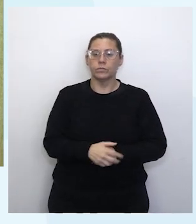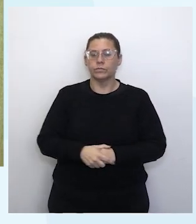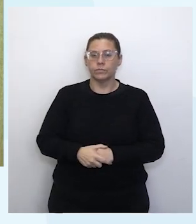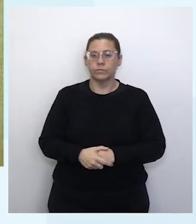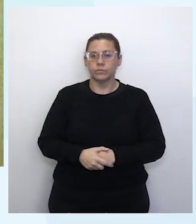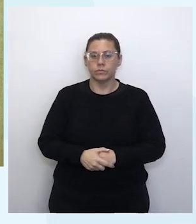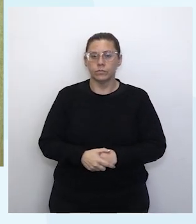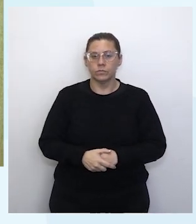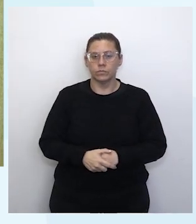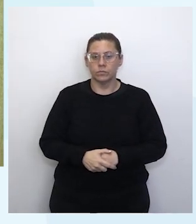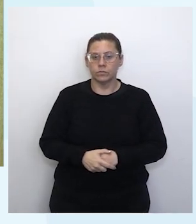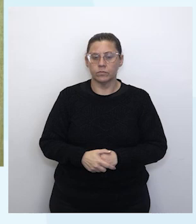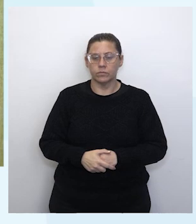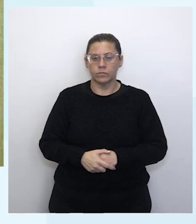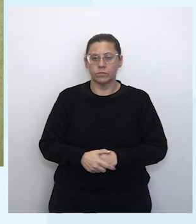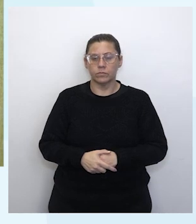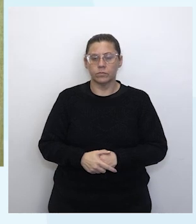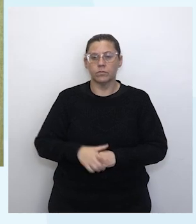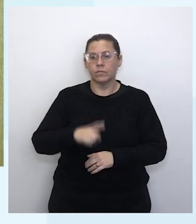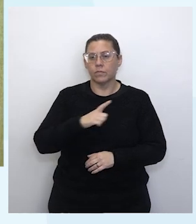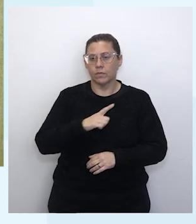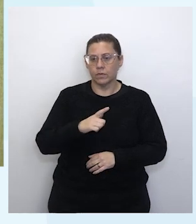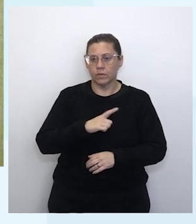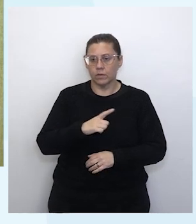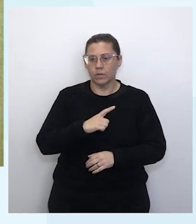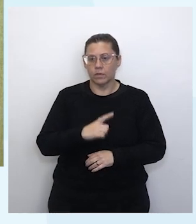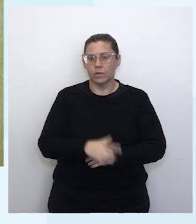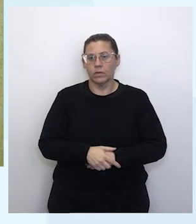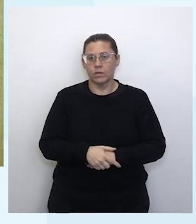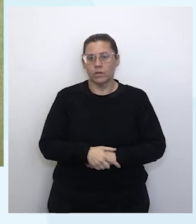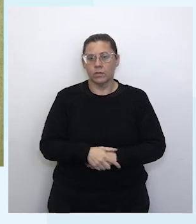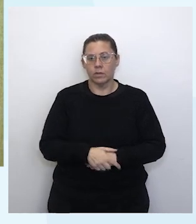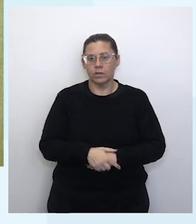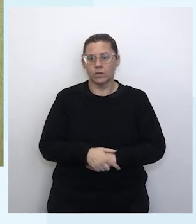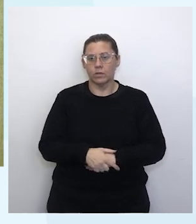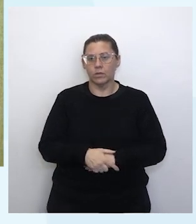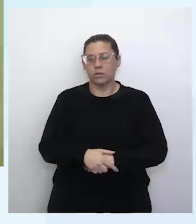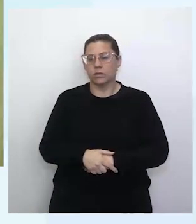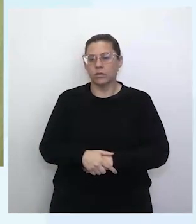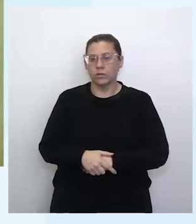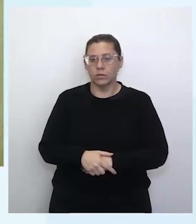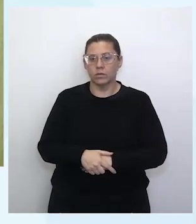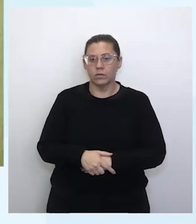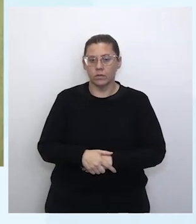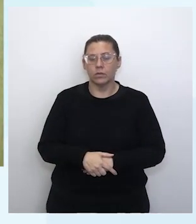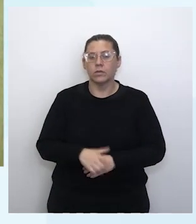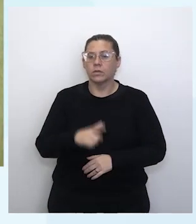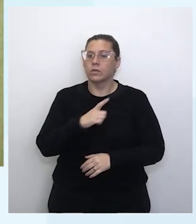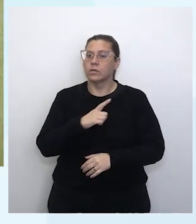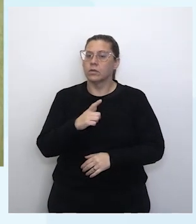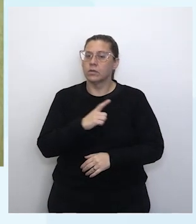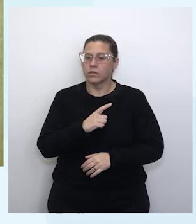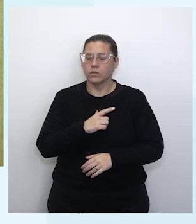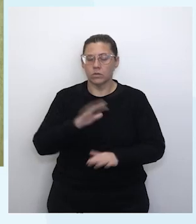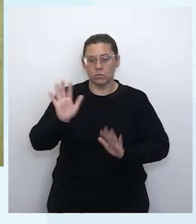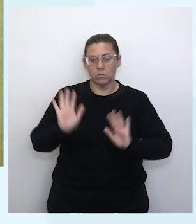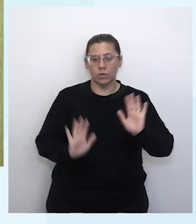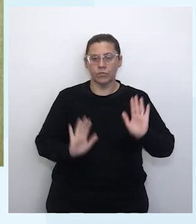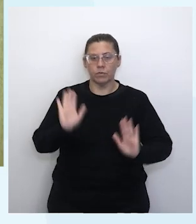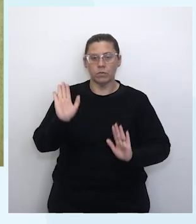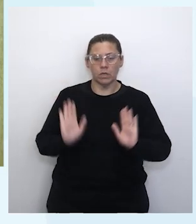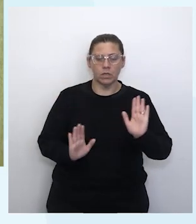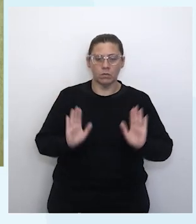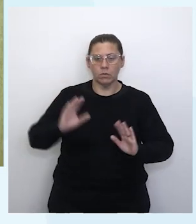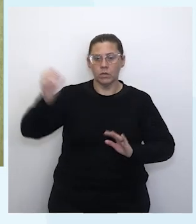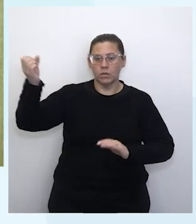figuras geralmente feitas em folhas finas de madeira, né, revestidas, tá? Conforme você ia fazendo o movimento, a